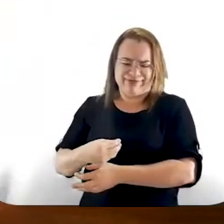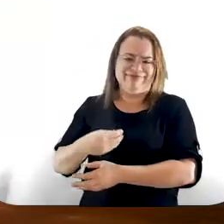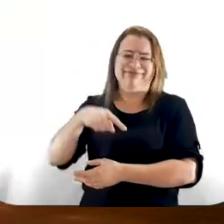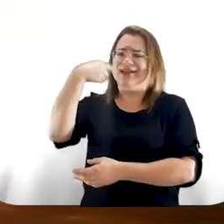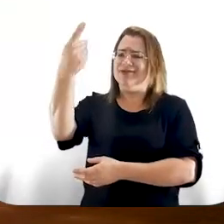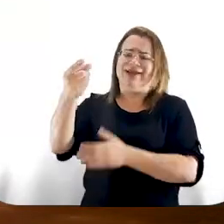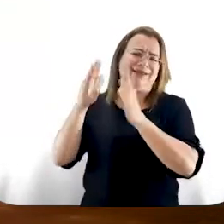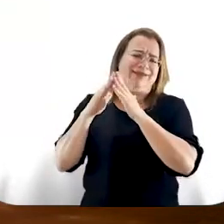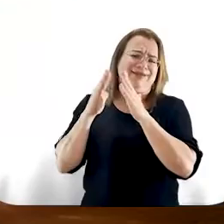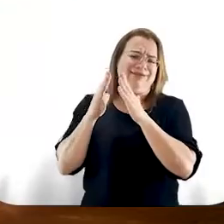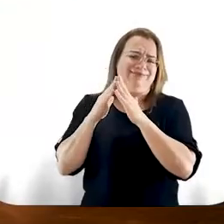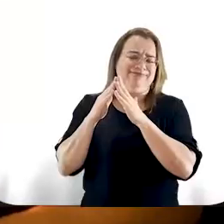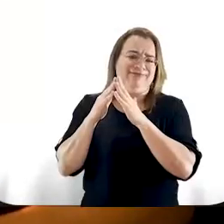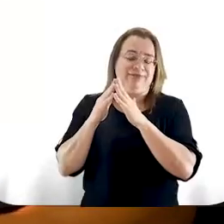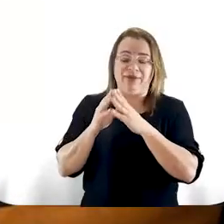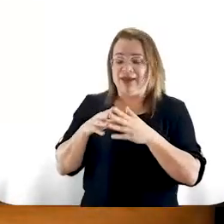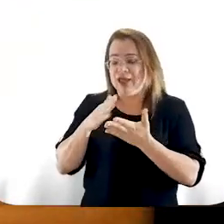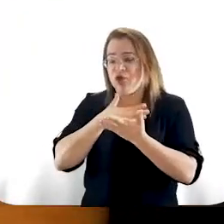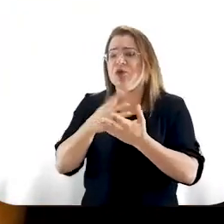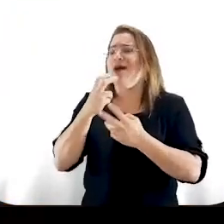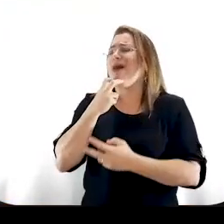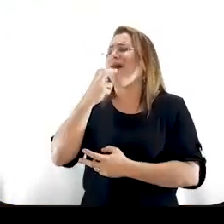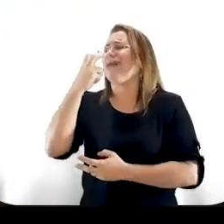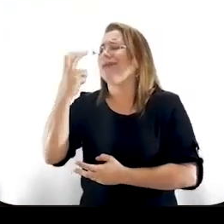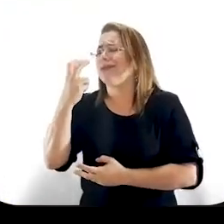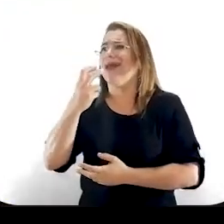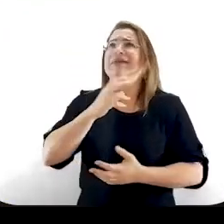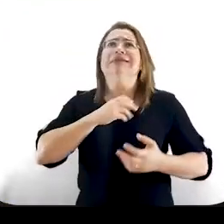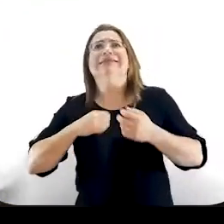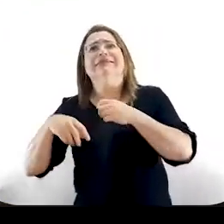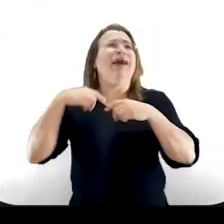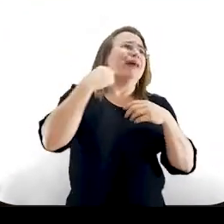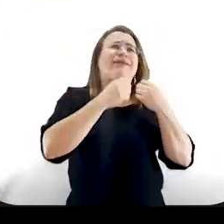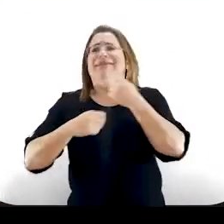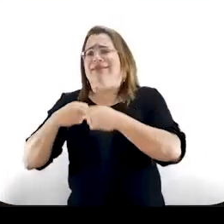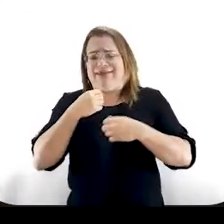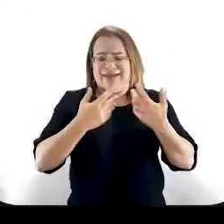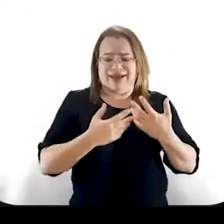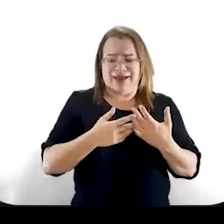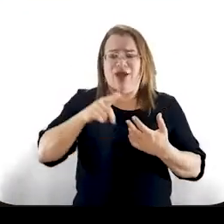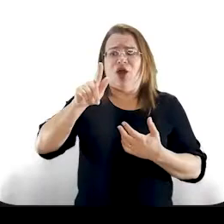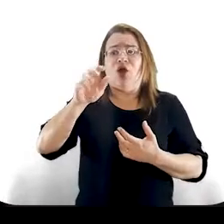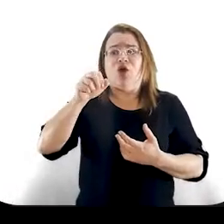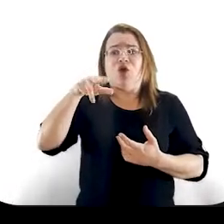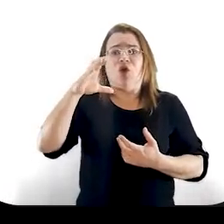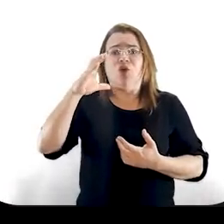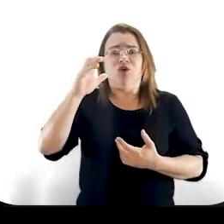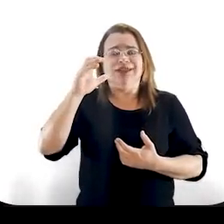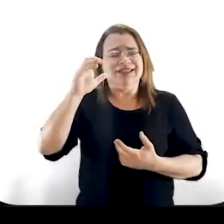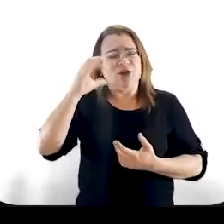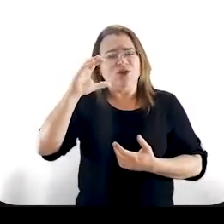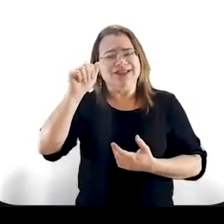lá na casa dele. Aí começou a gritar, agoniado, né, com o dedo preso. Gonçalo, meu filho, vai, vem.